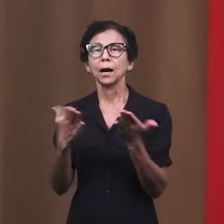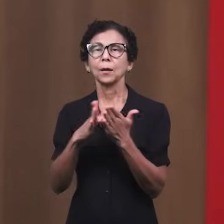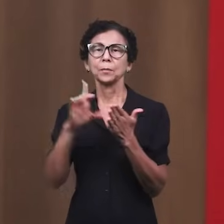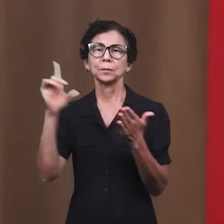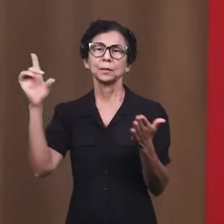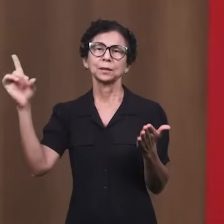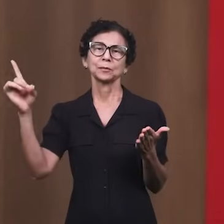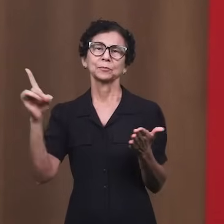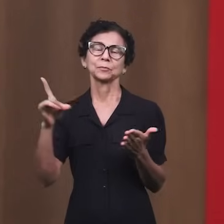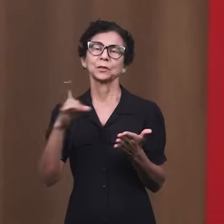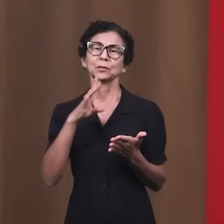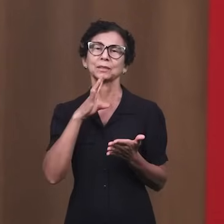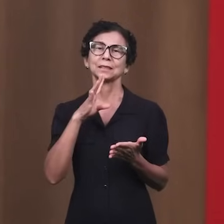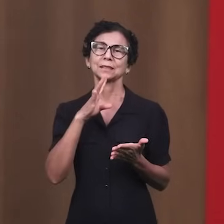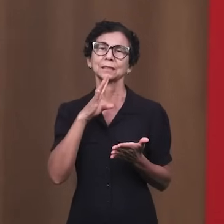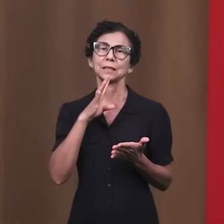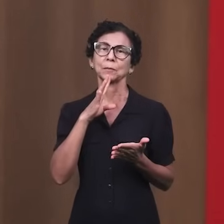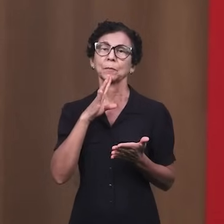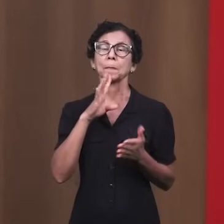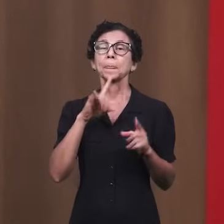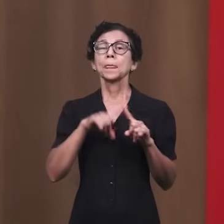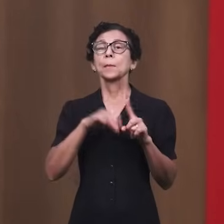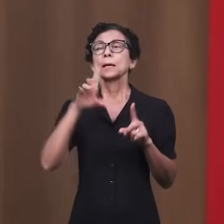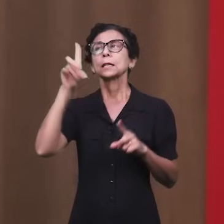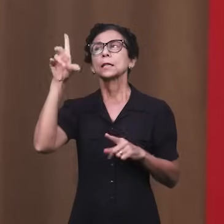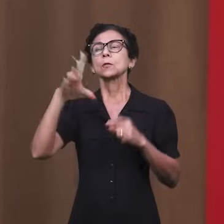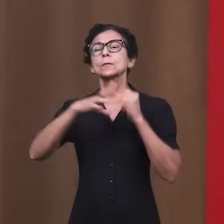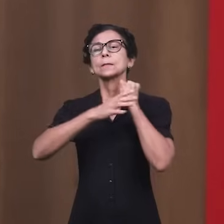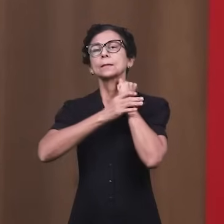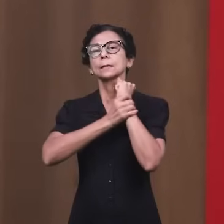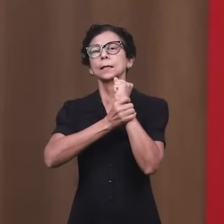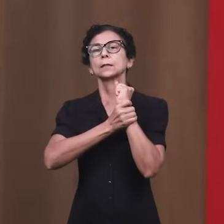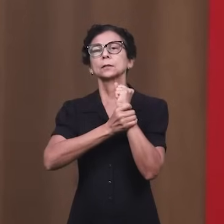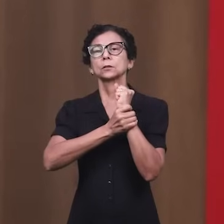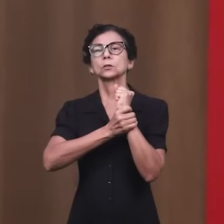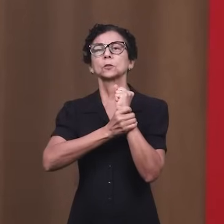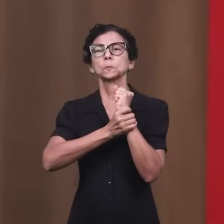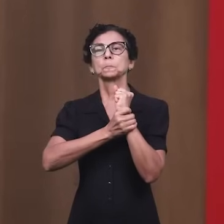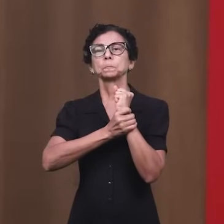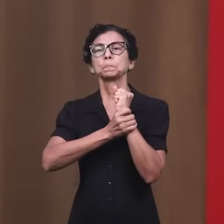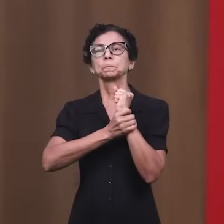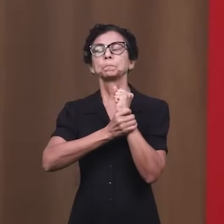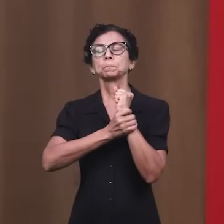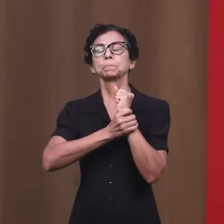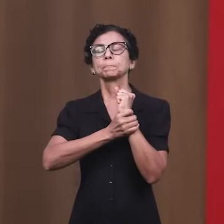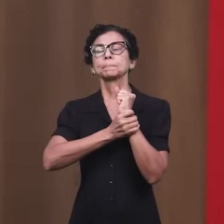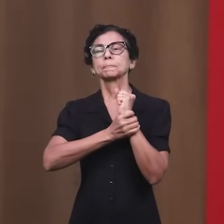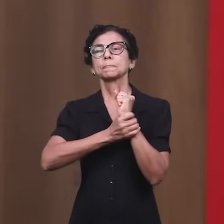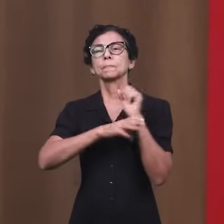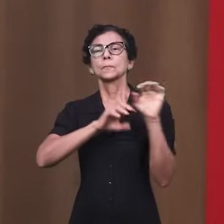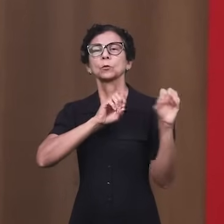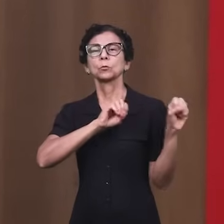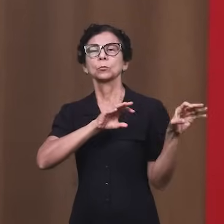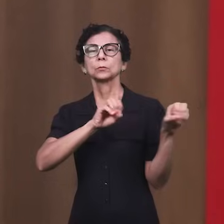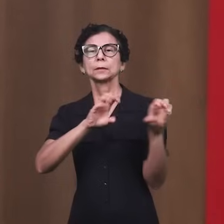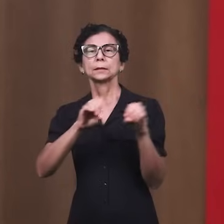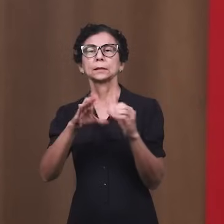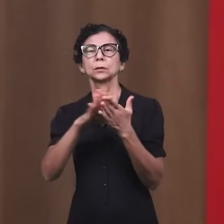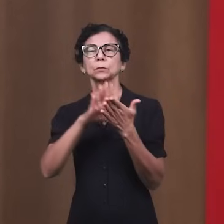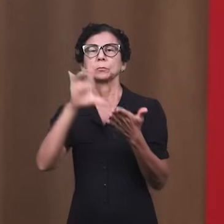podemos entender é que Deus ele garantiu que a palavra dele chegasse Até nós por isso que